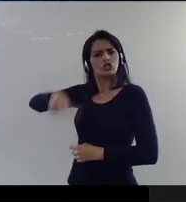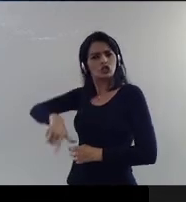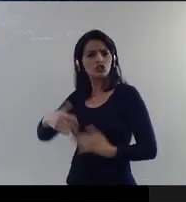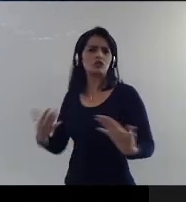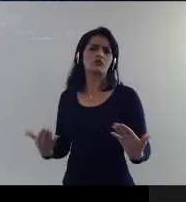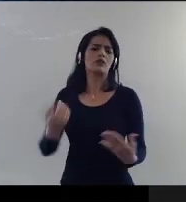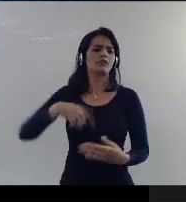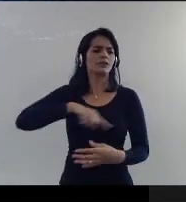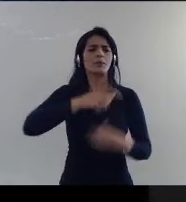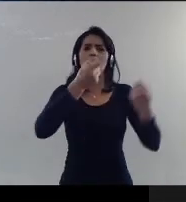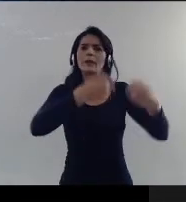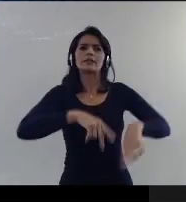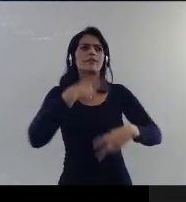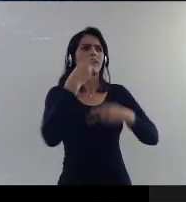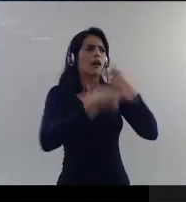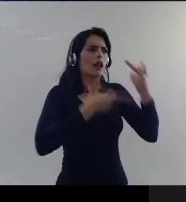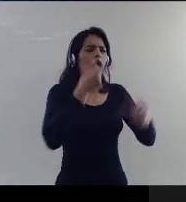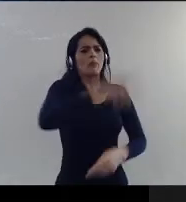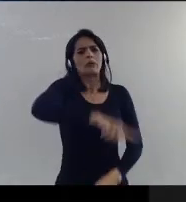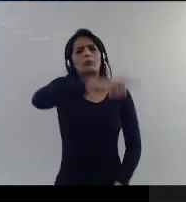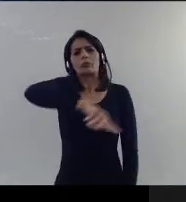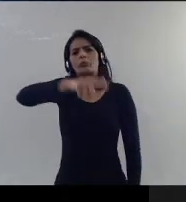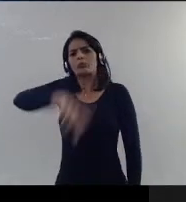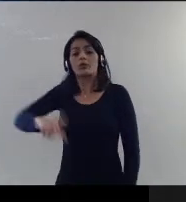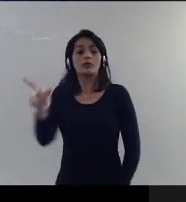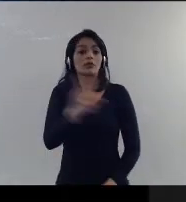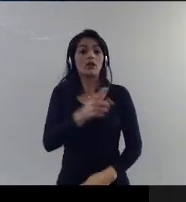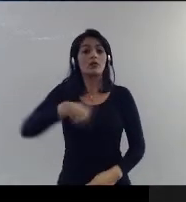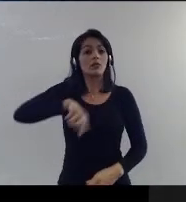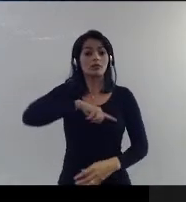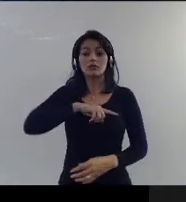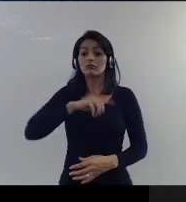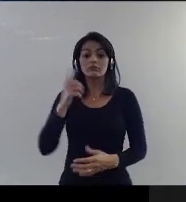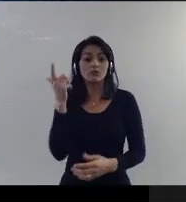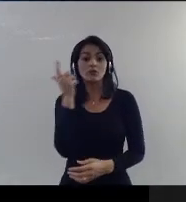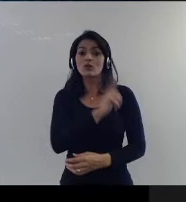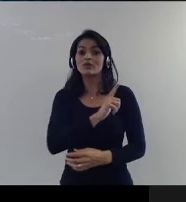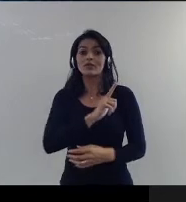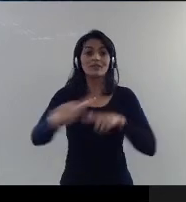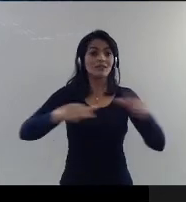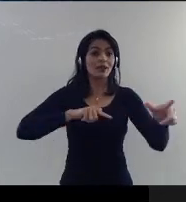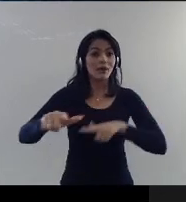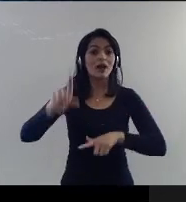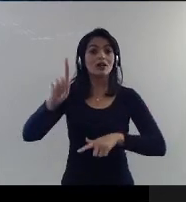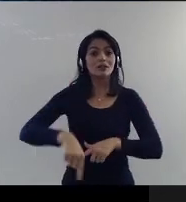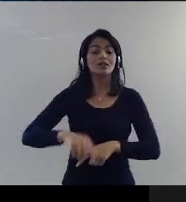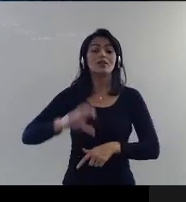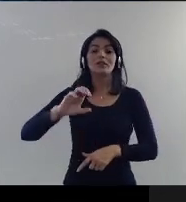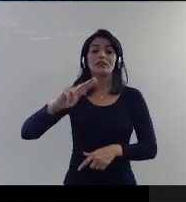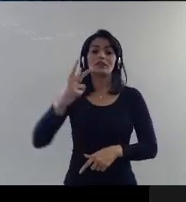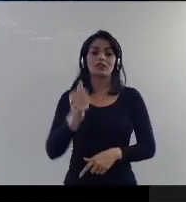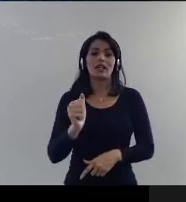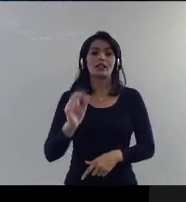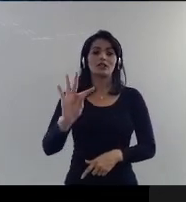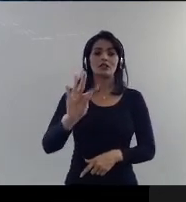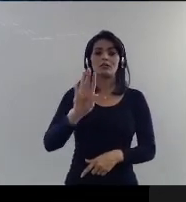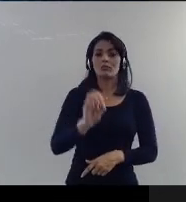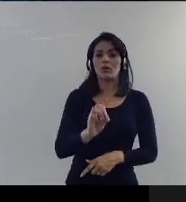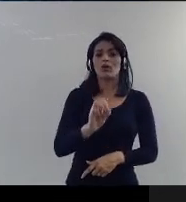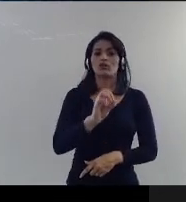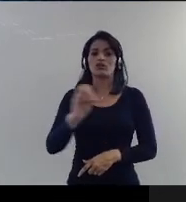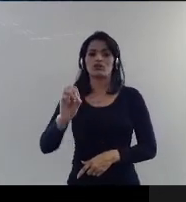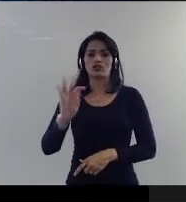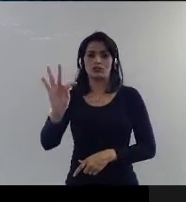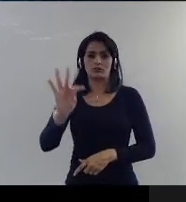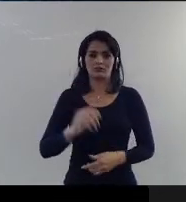ou que a gente entende as variáveis, né, para otimizar a nossa tarefa. Mas o conteúdo é das pessoas, o chatbot é a mesma coisa, a pergunta e a resposta vem de